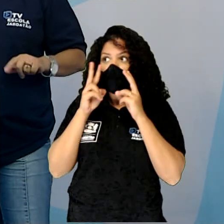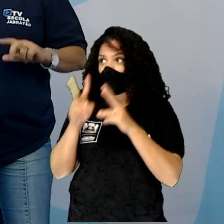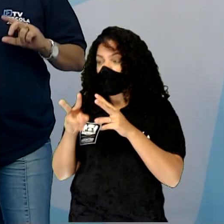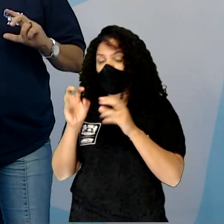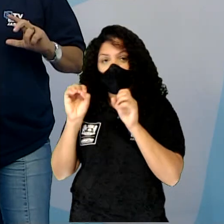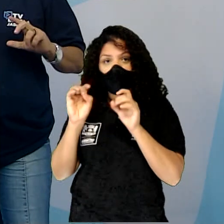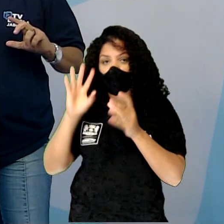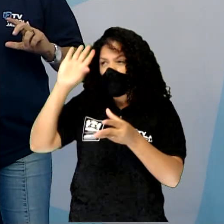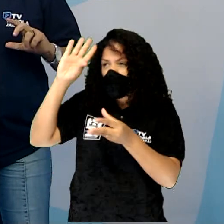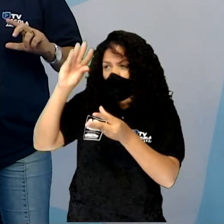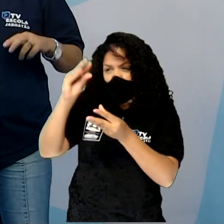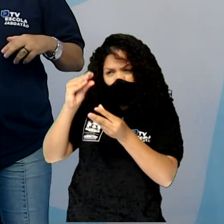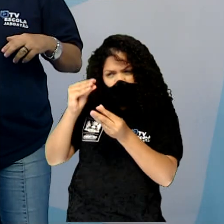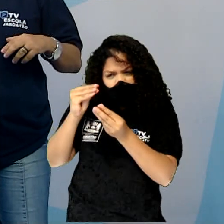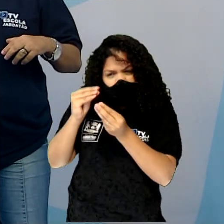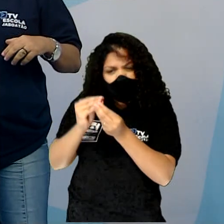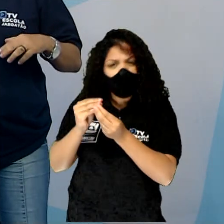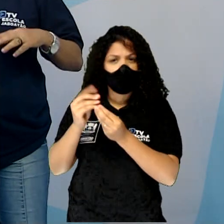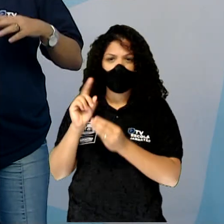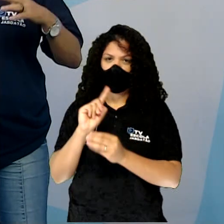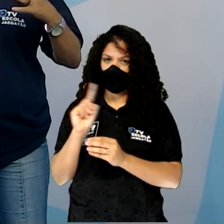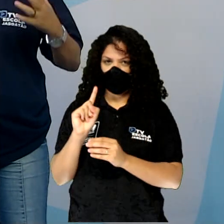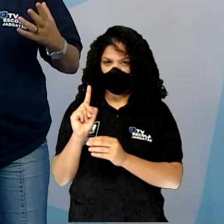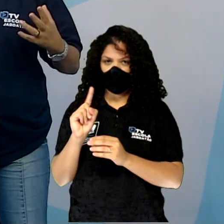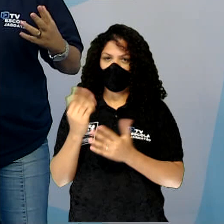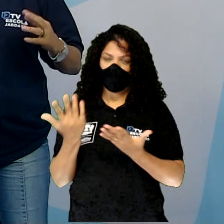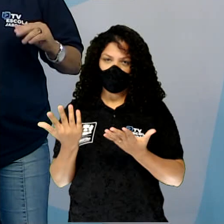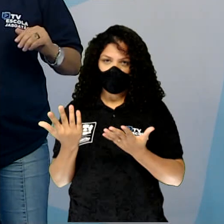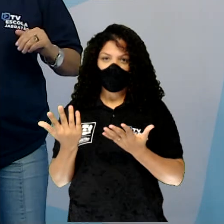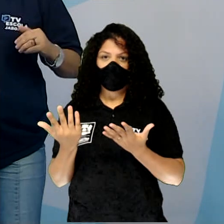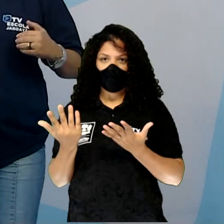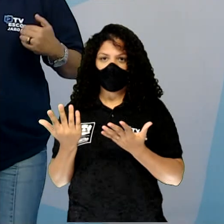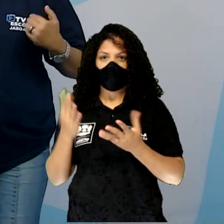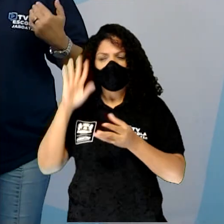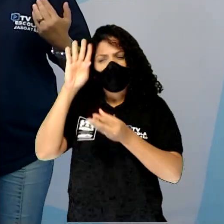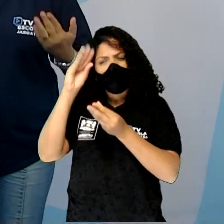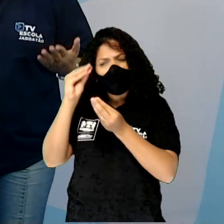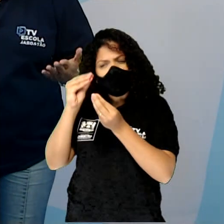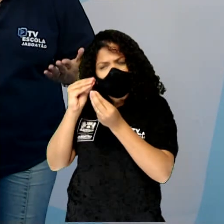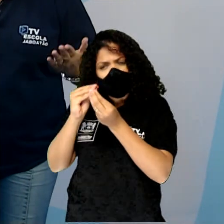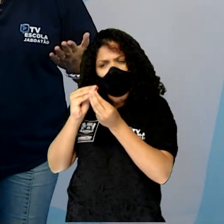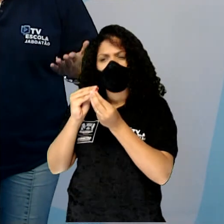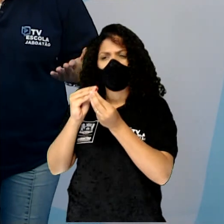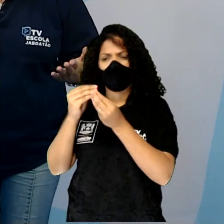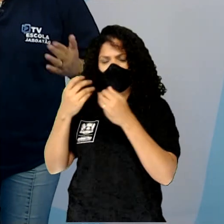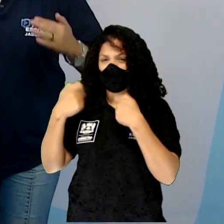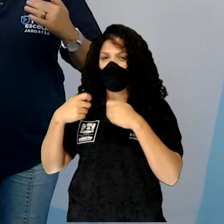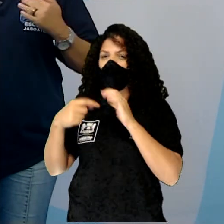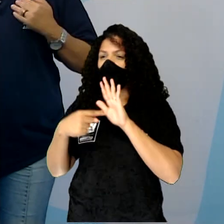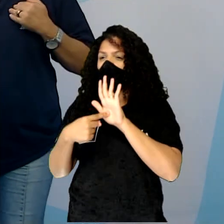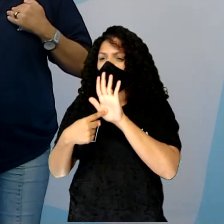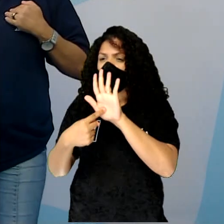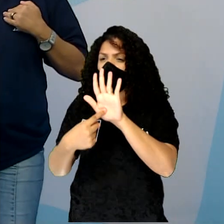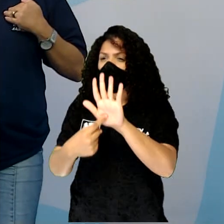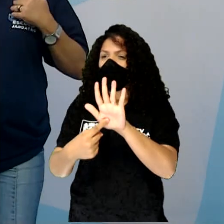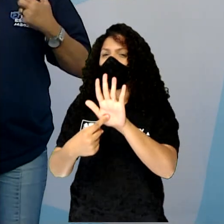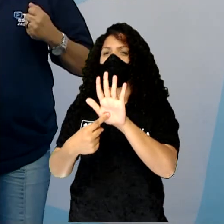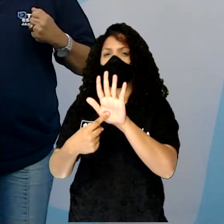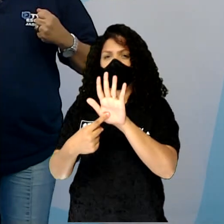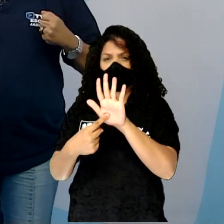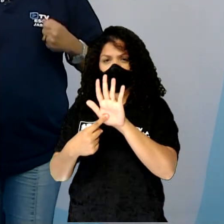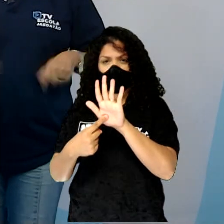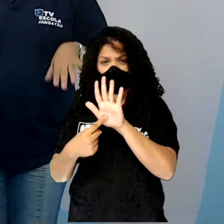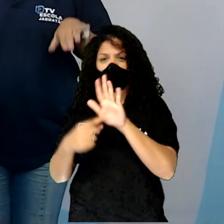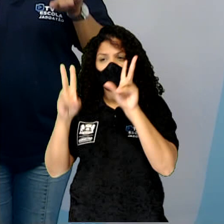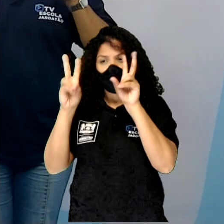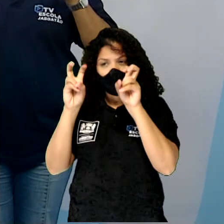certo? Esse aqui é uma aula resumo, uma aula de apresentação do assunto, para que vocês possam em